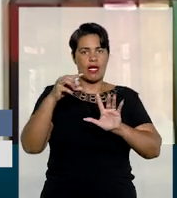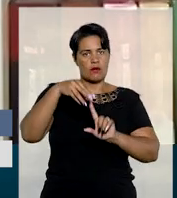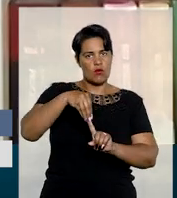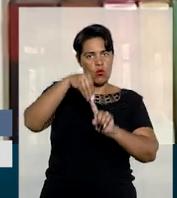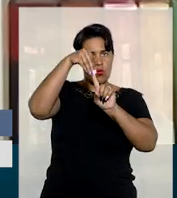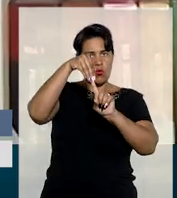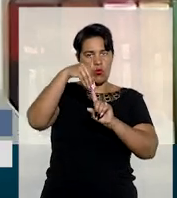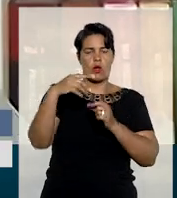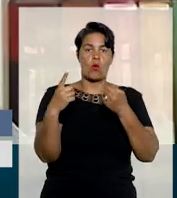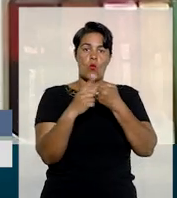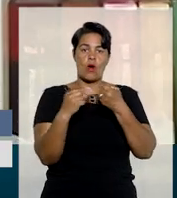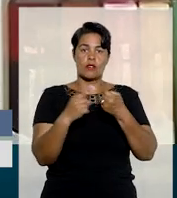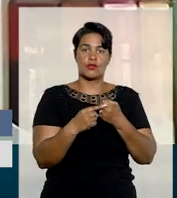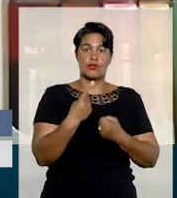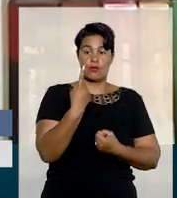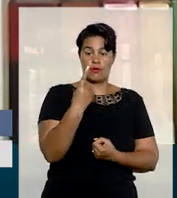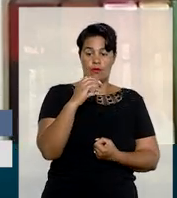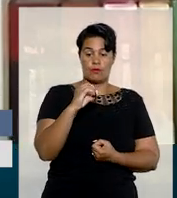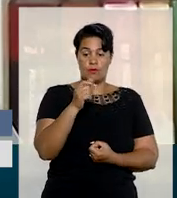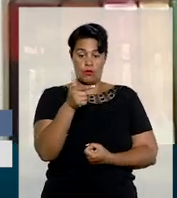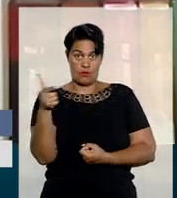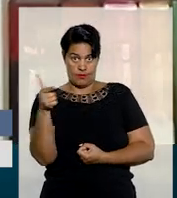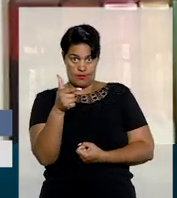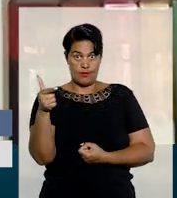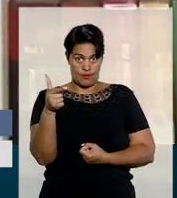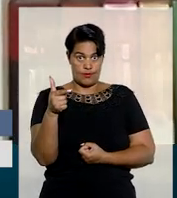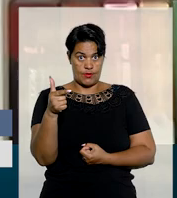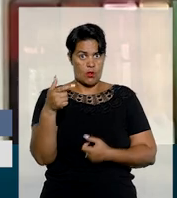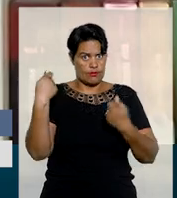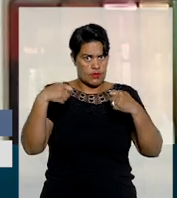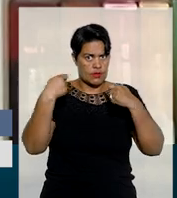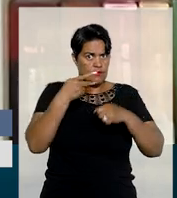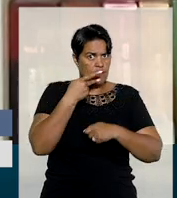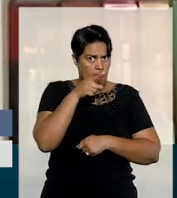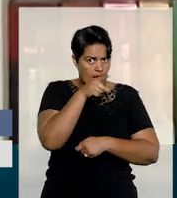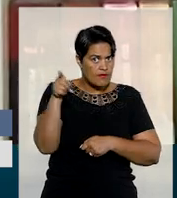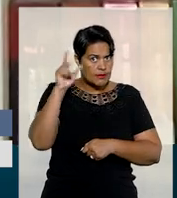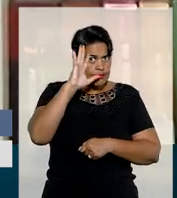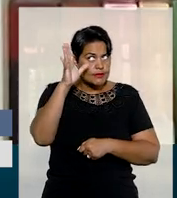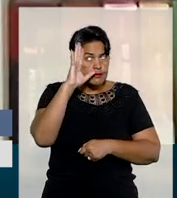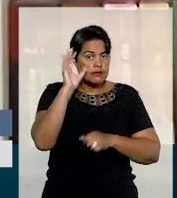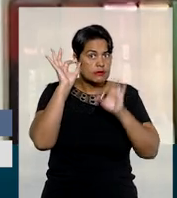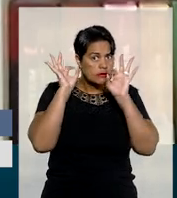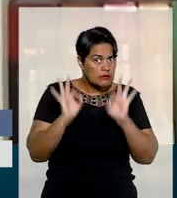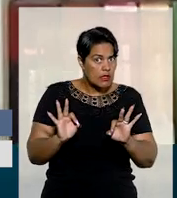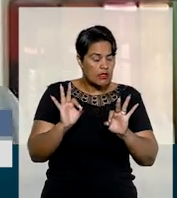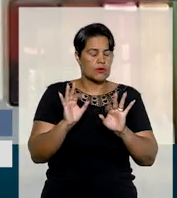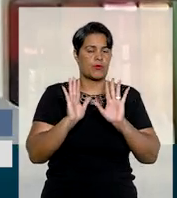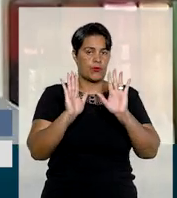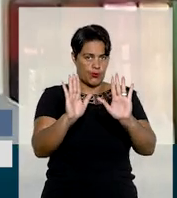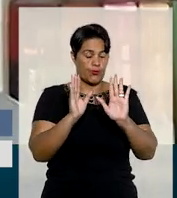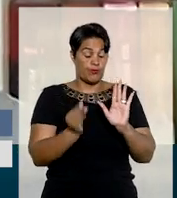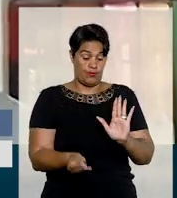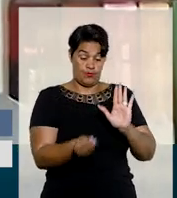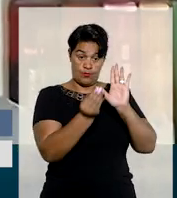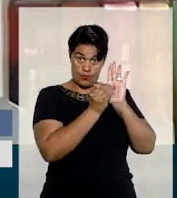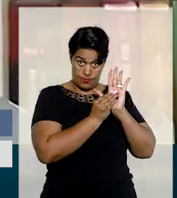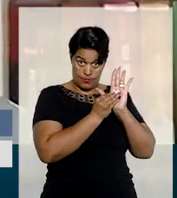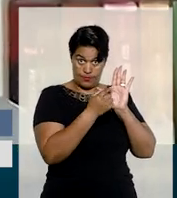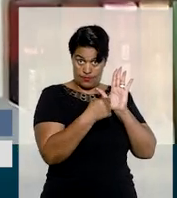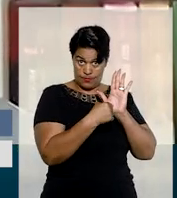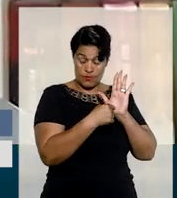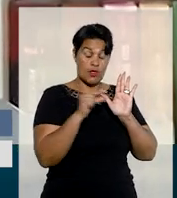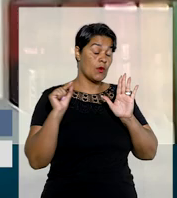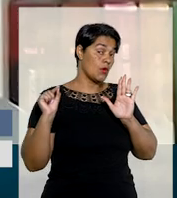artigo 1022, eu estou com ele aberto aqui, porque não posso esquecer, porque esse ponto é importantíssimo, o legislador ele fez questão de